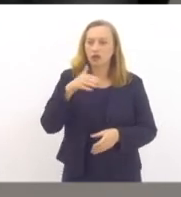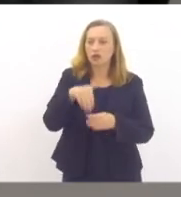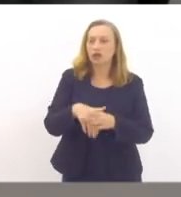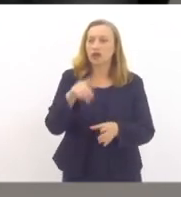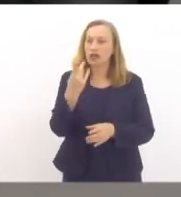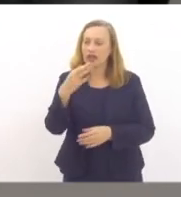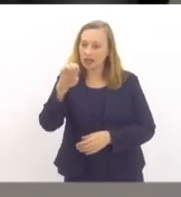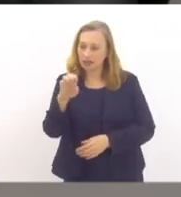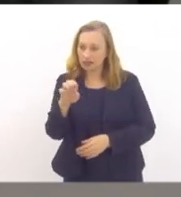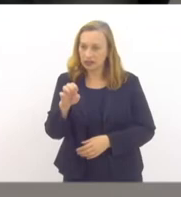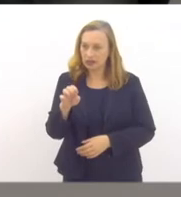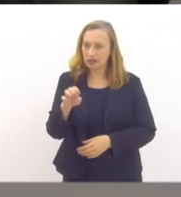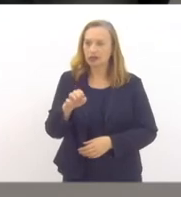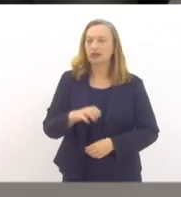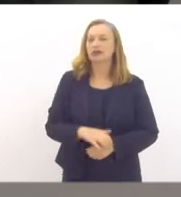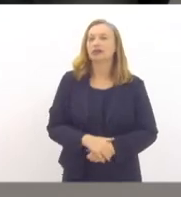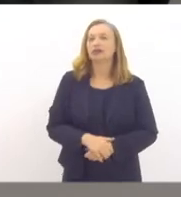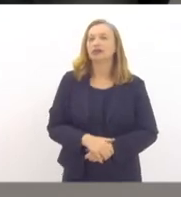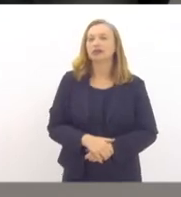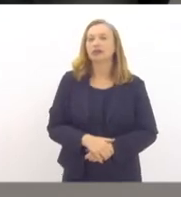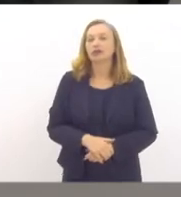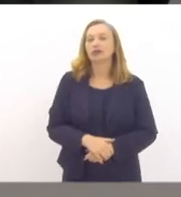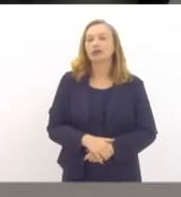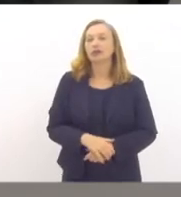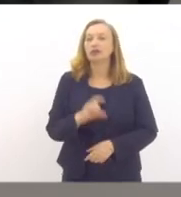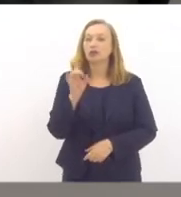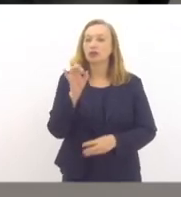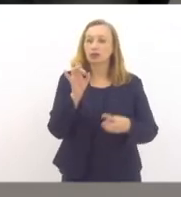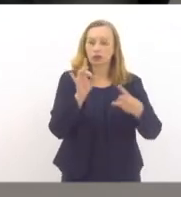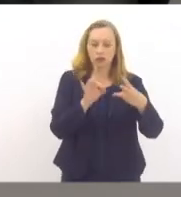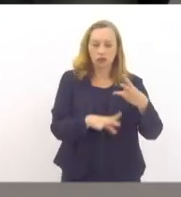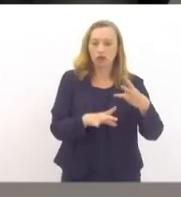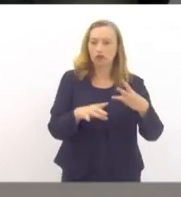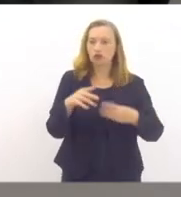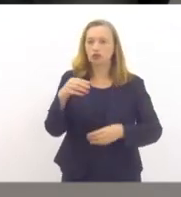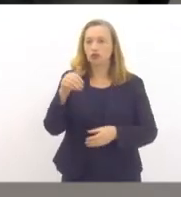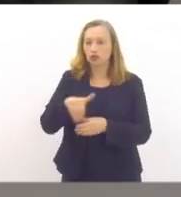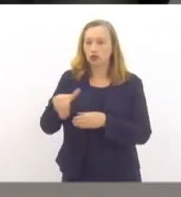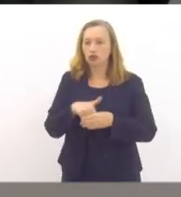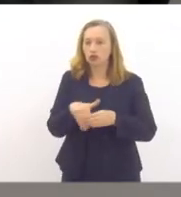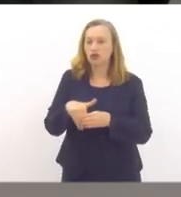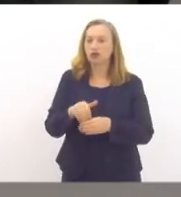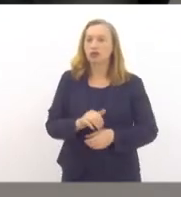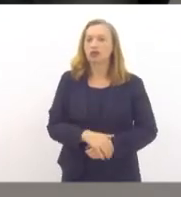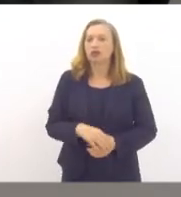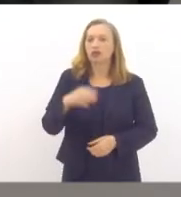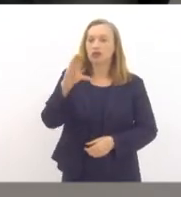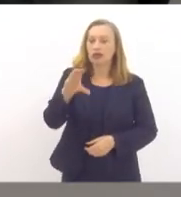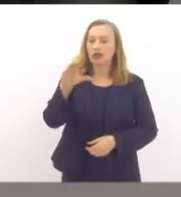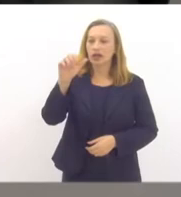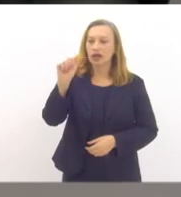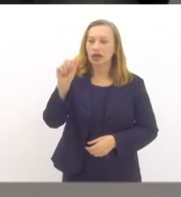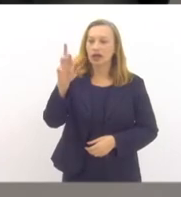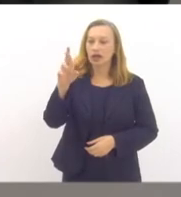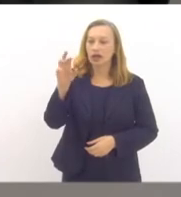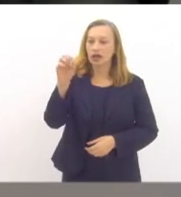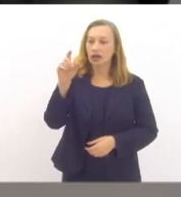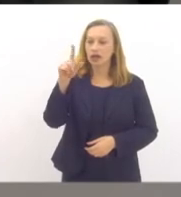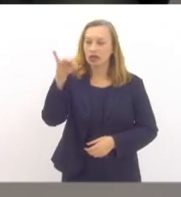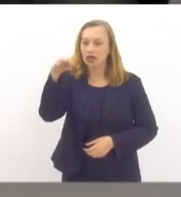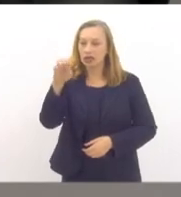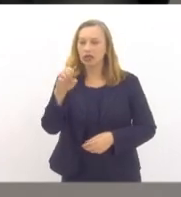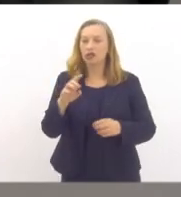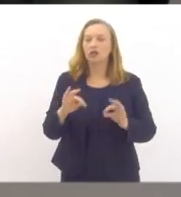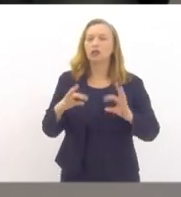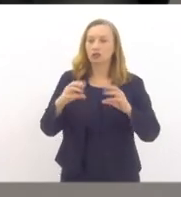Eliene Maria Vieira. E o último voto na reserva de vagas é para Caroline Farias. Por tudo que